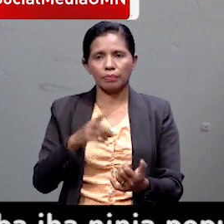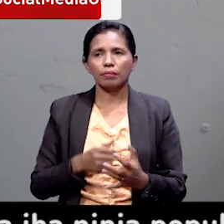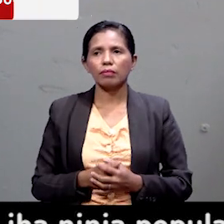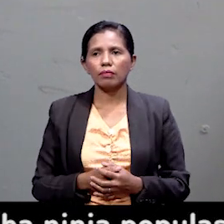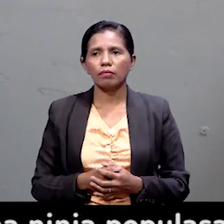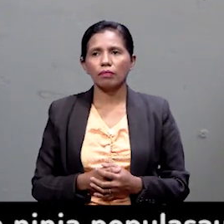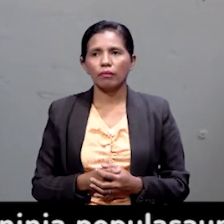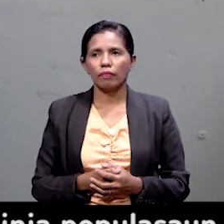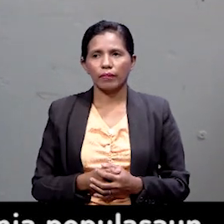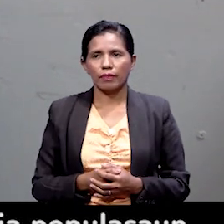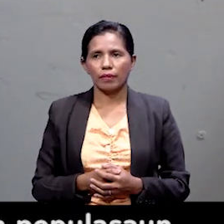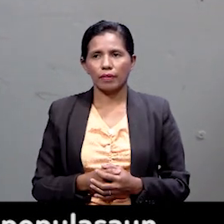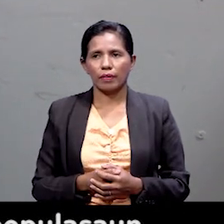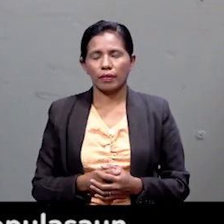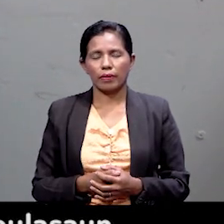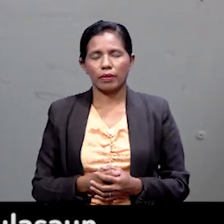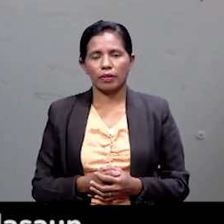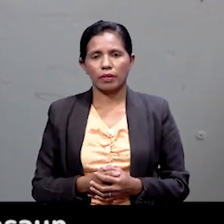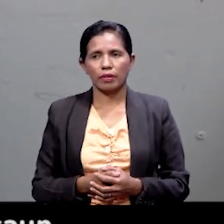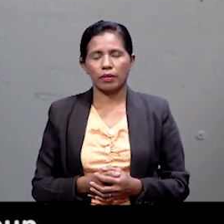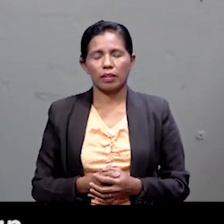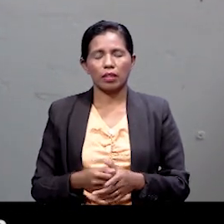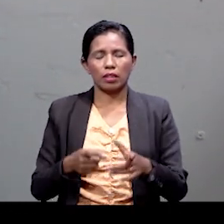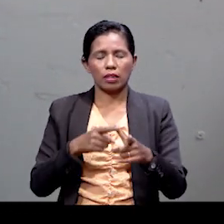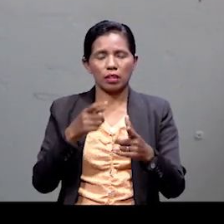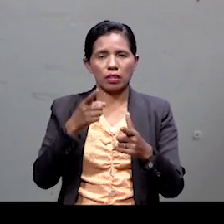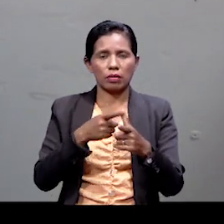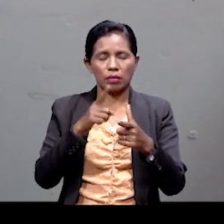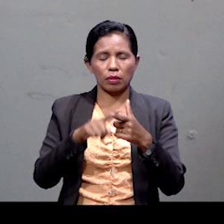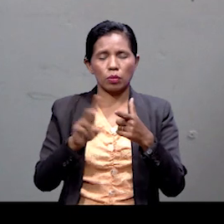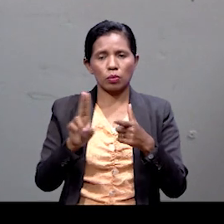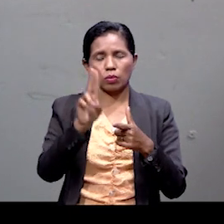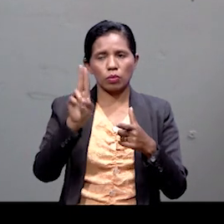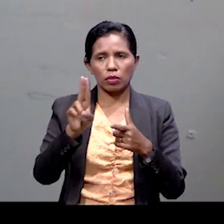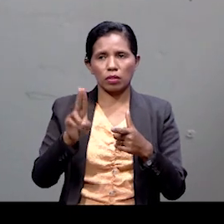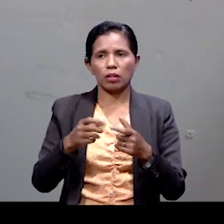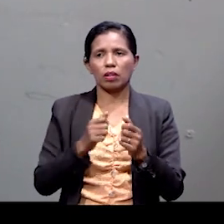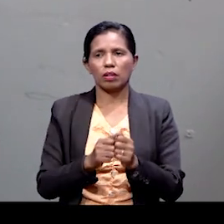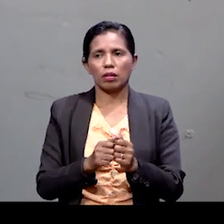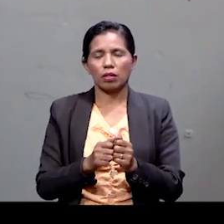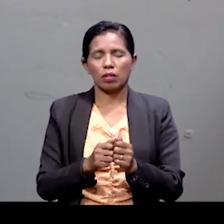tamo na ba segundo semestre, ia execução, põe em execução, põe em